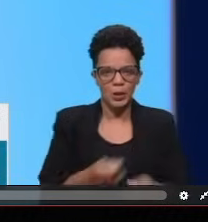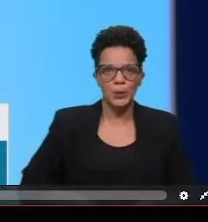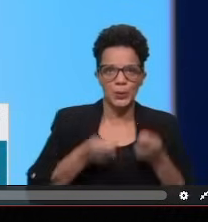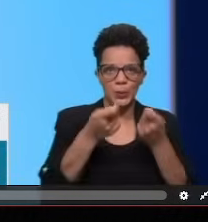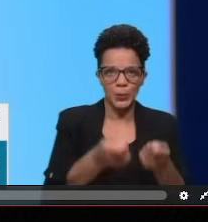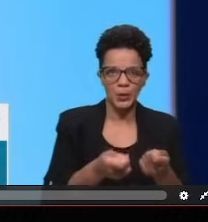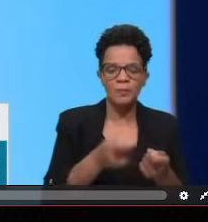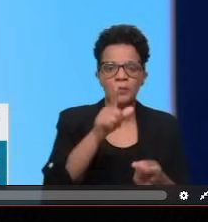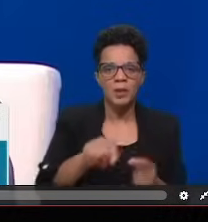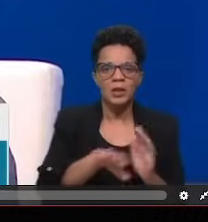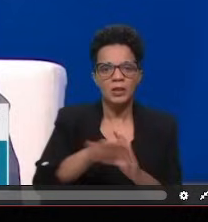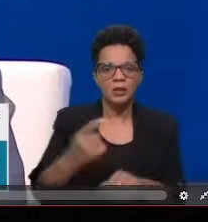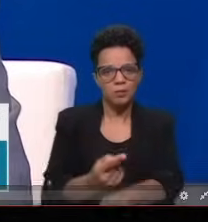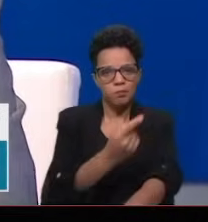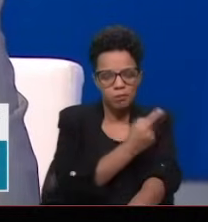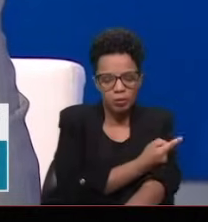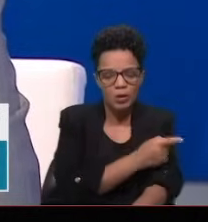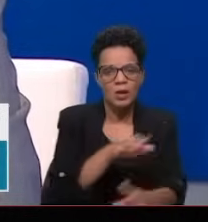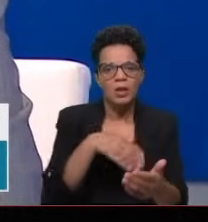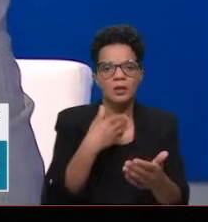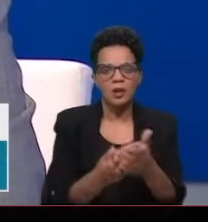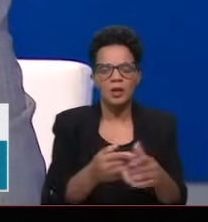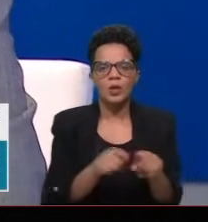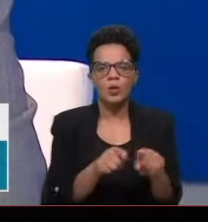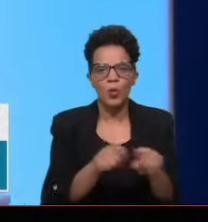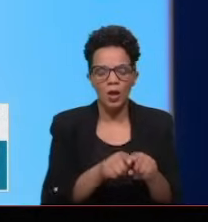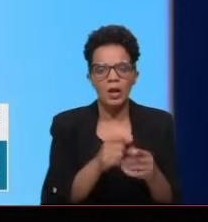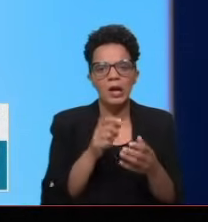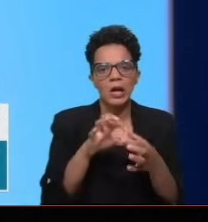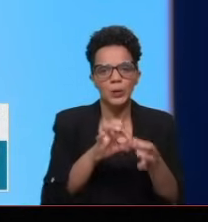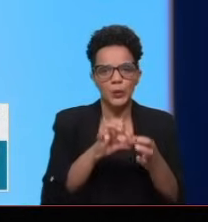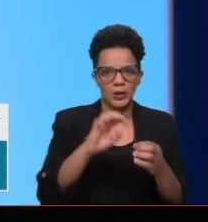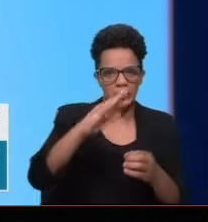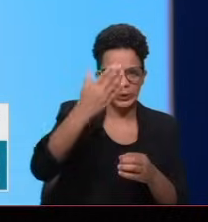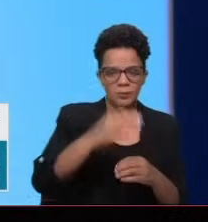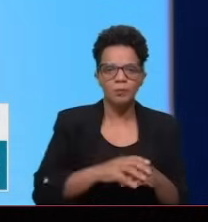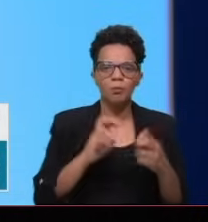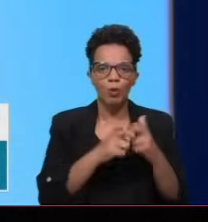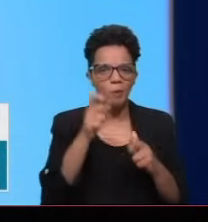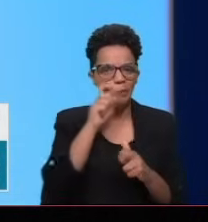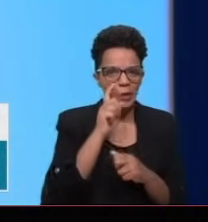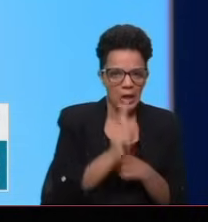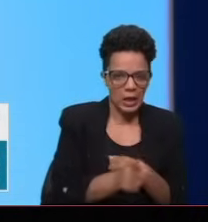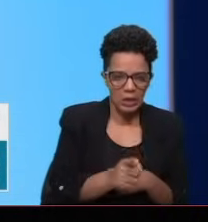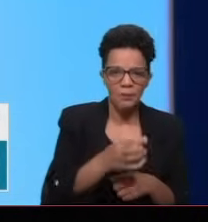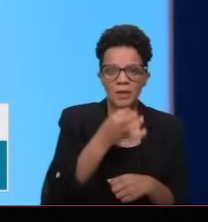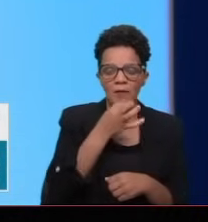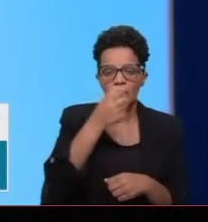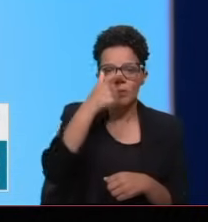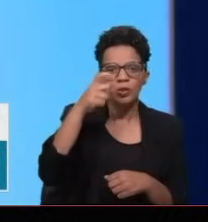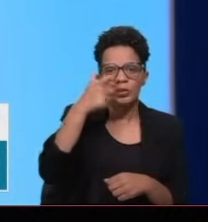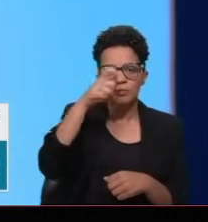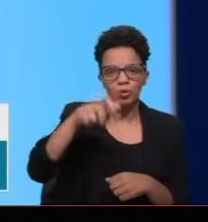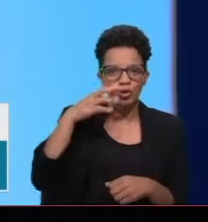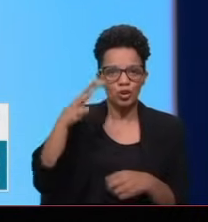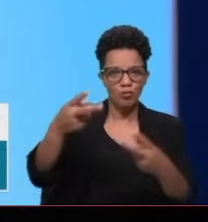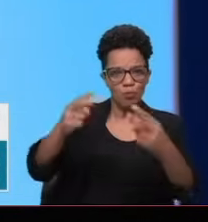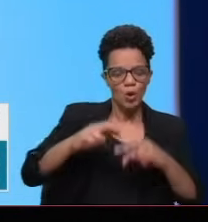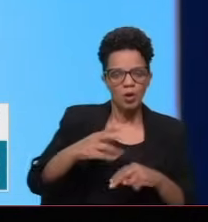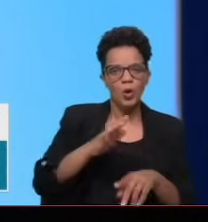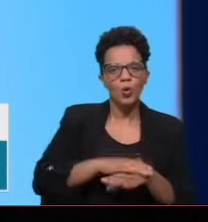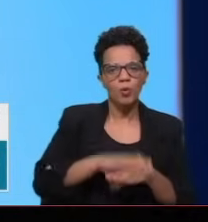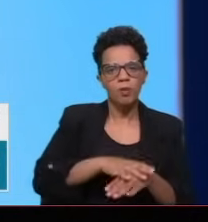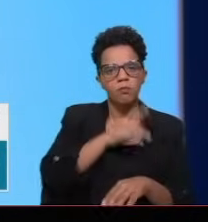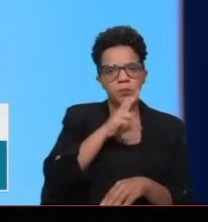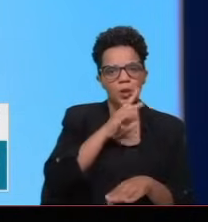e extrema direita tem netanel o seu aliado Este é um problema de segurança e quando falam dos Imigrantes mas não